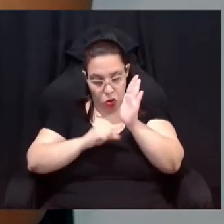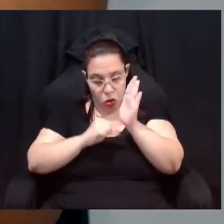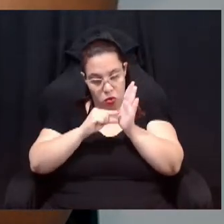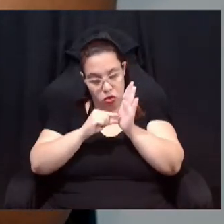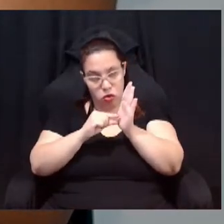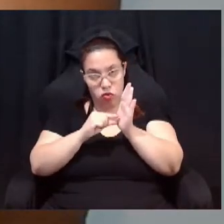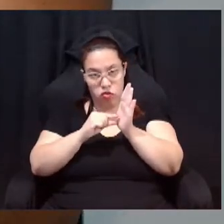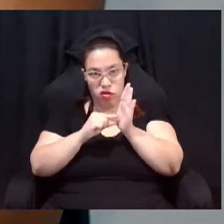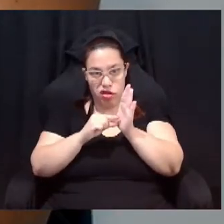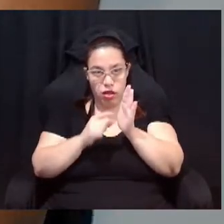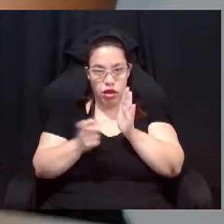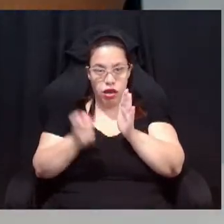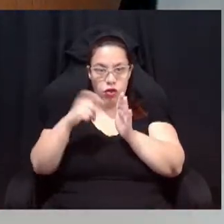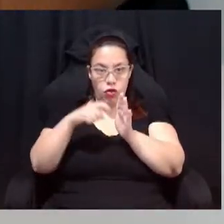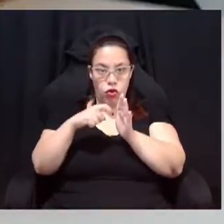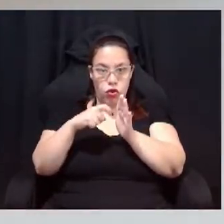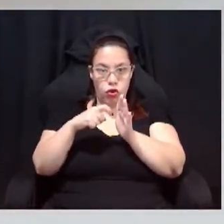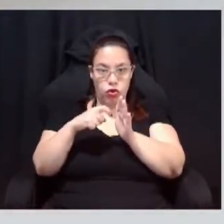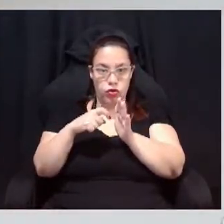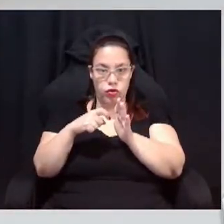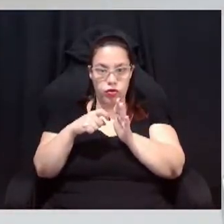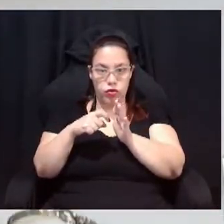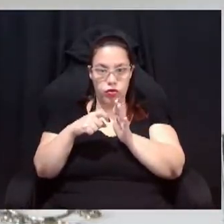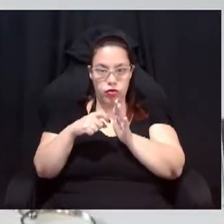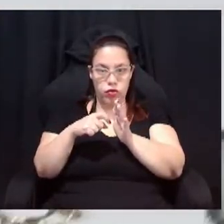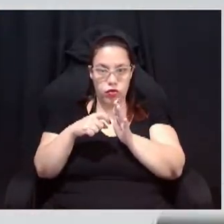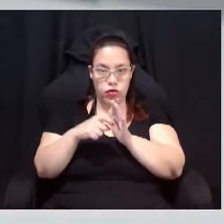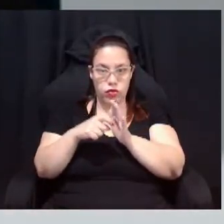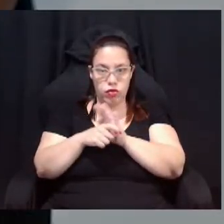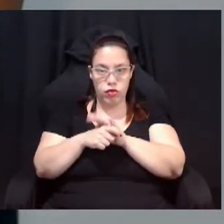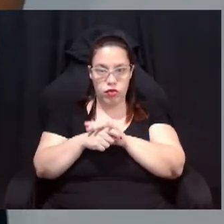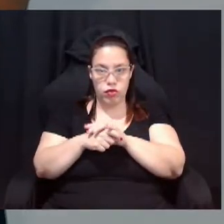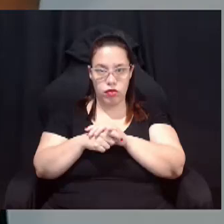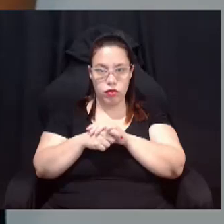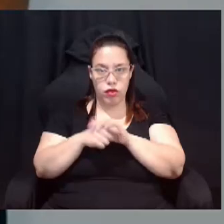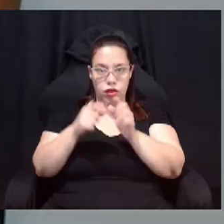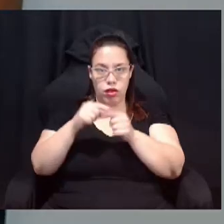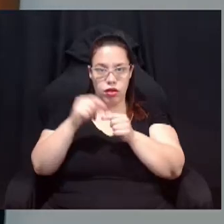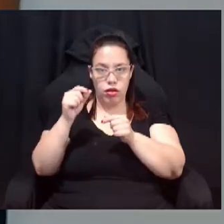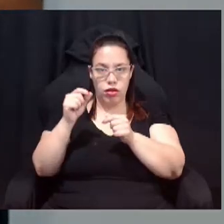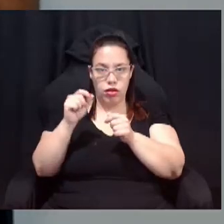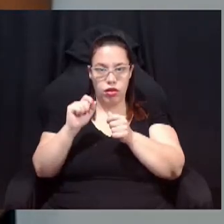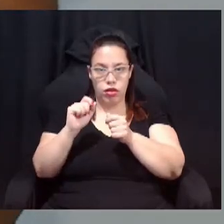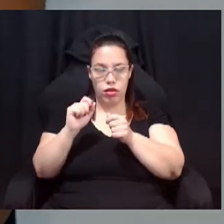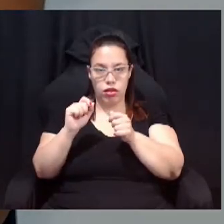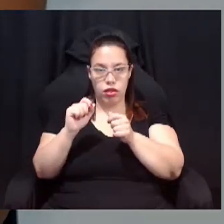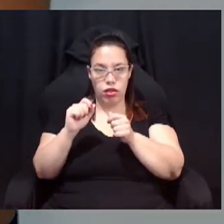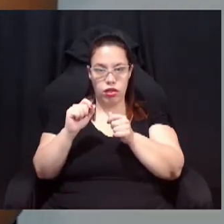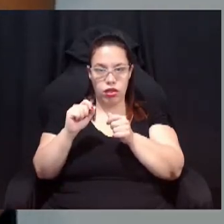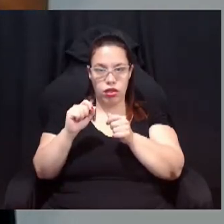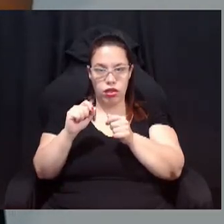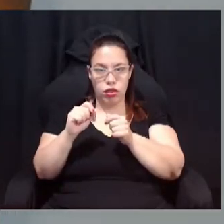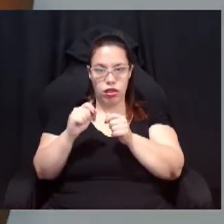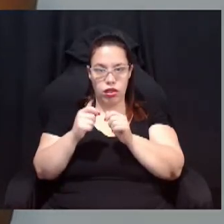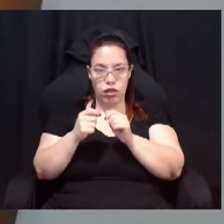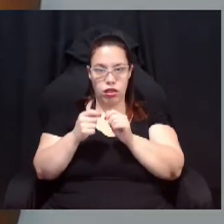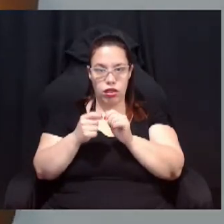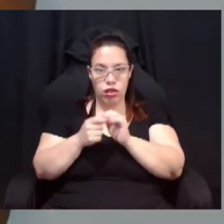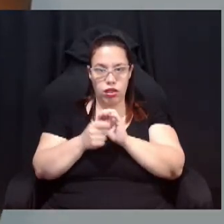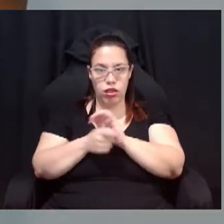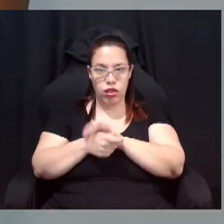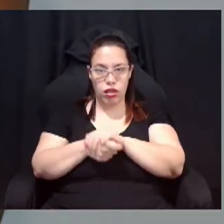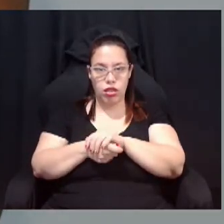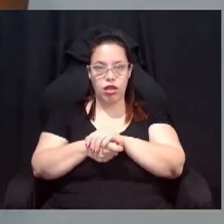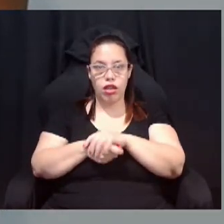voltou, né? Ele tava aqui esticadinho, quando eu tirei ele já voltou. E se ele ficar meio desengonçadinho, a gente ajuda